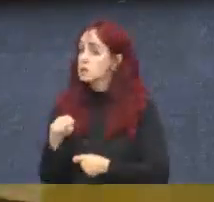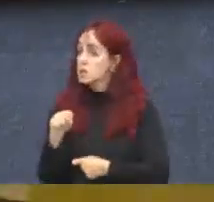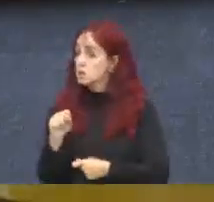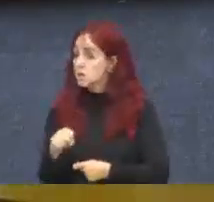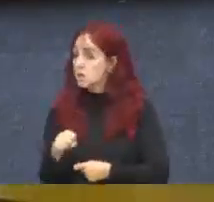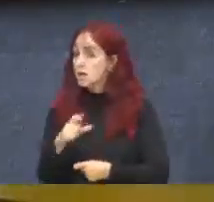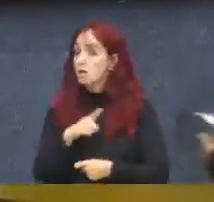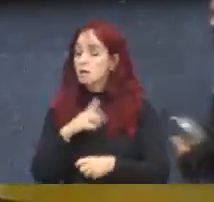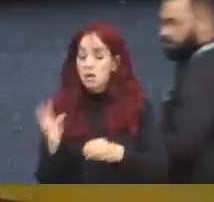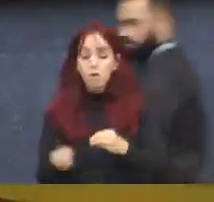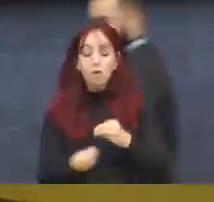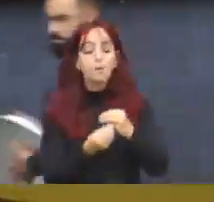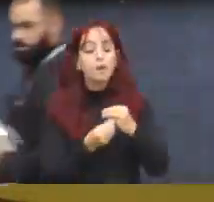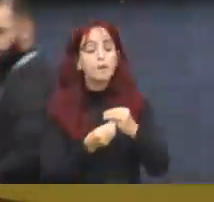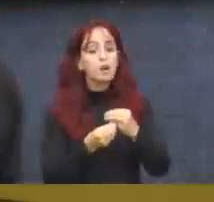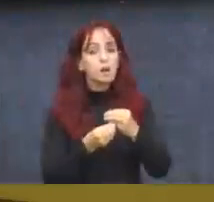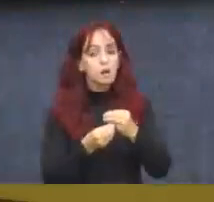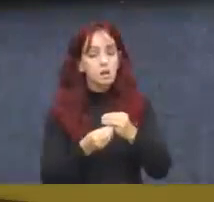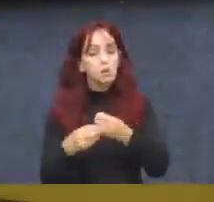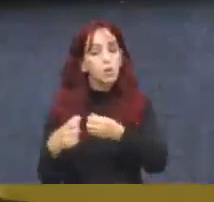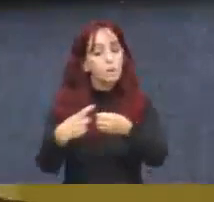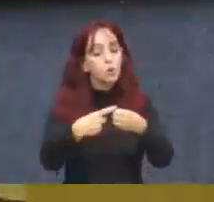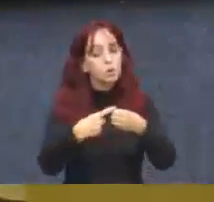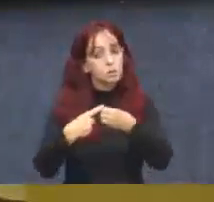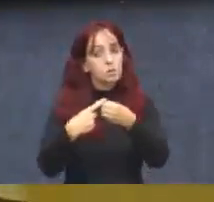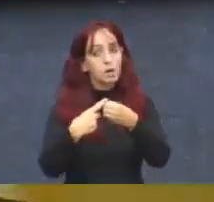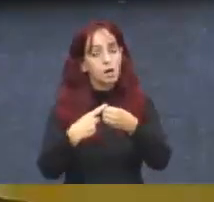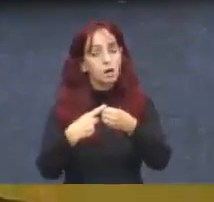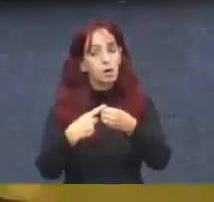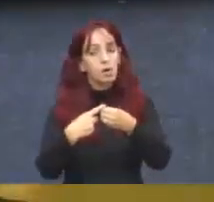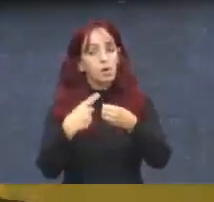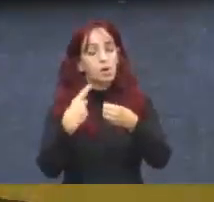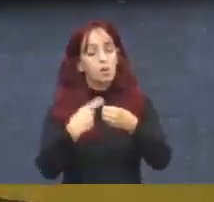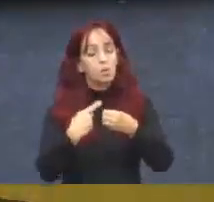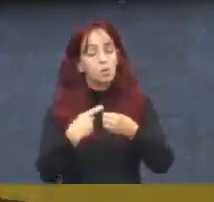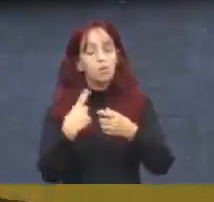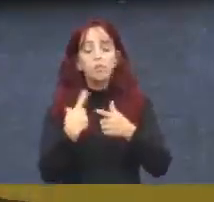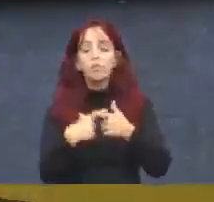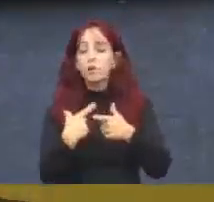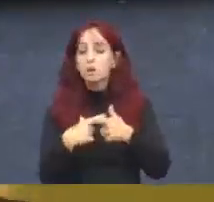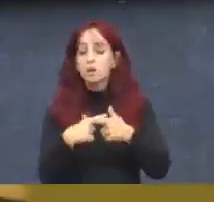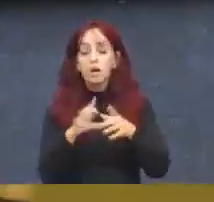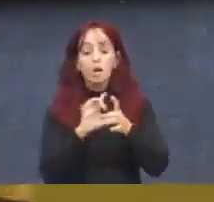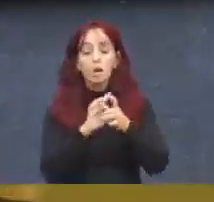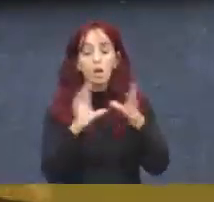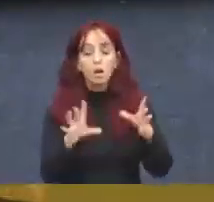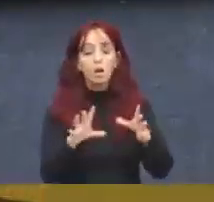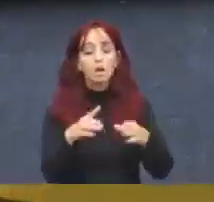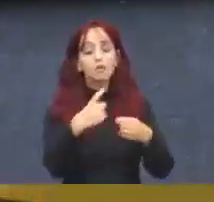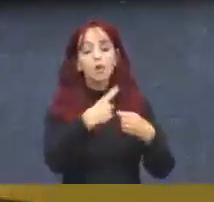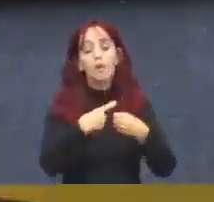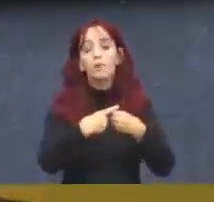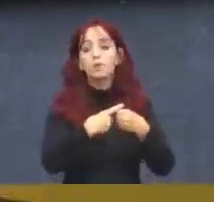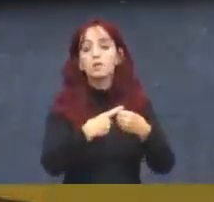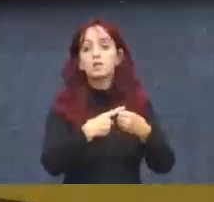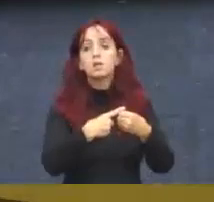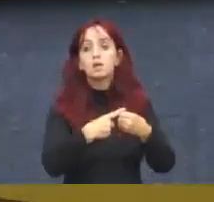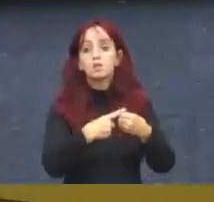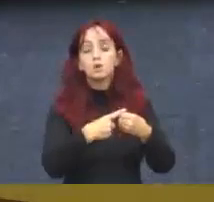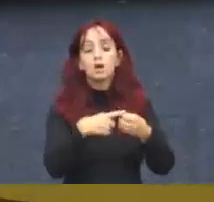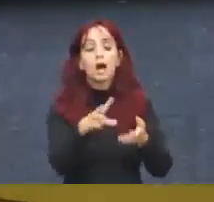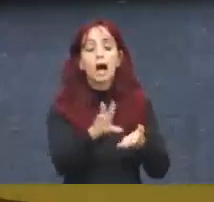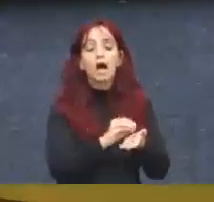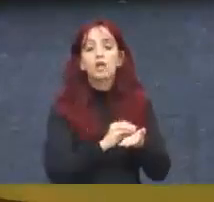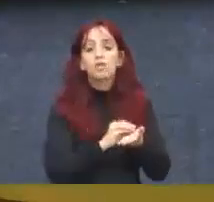de um complemento municipal, porque deixa para o município adotar posturas diferenciadas. Não é o caso dessa